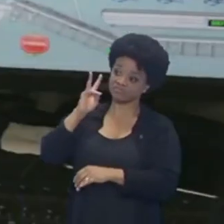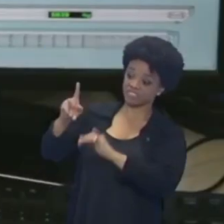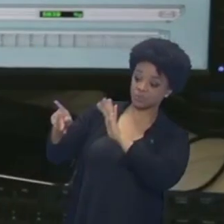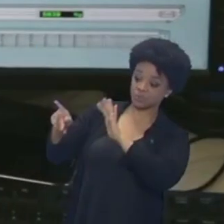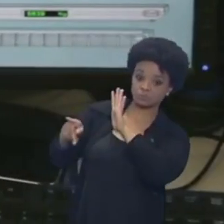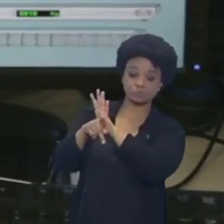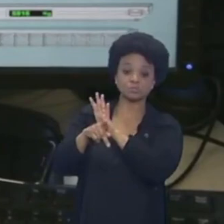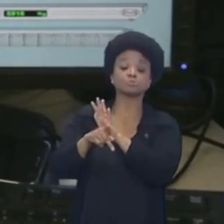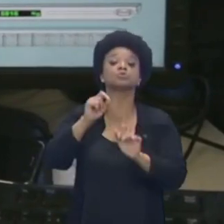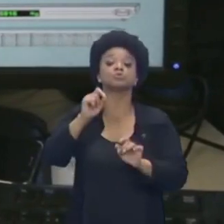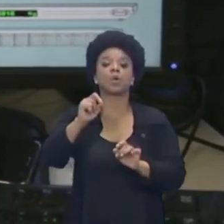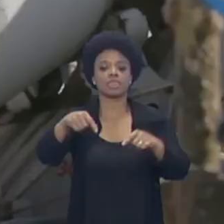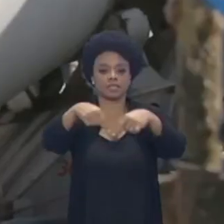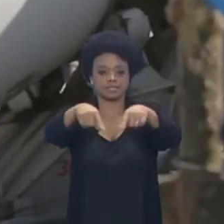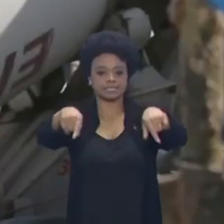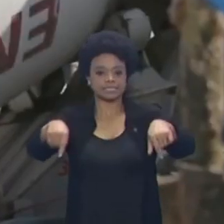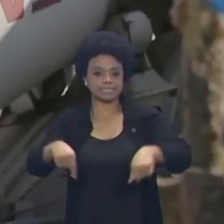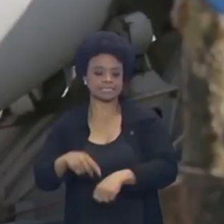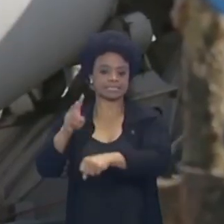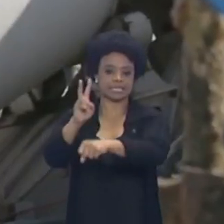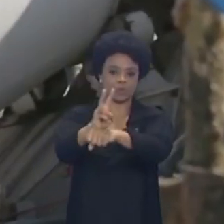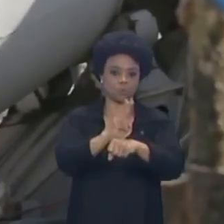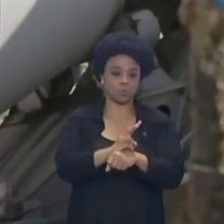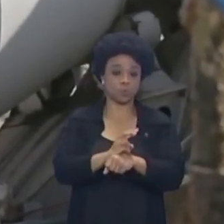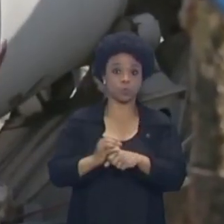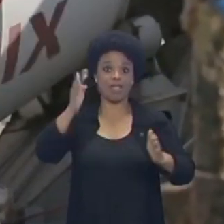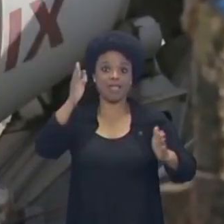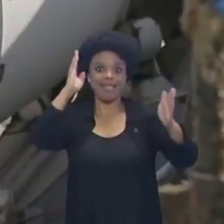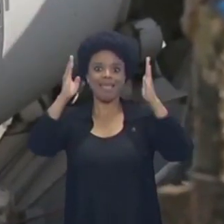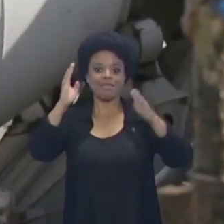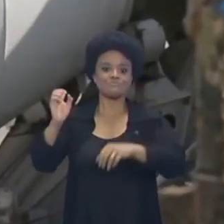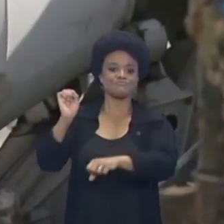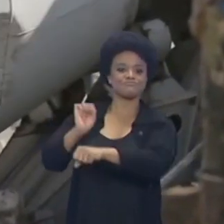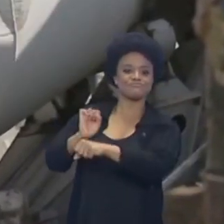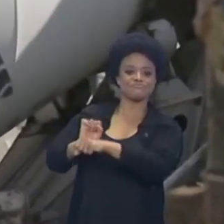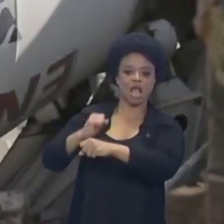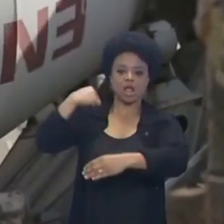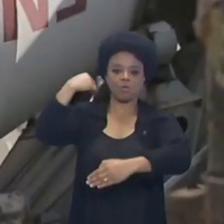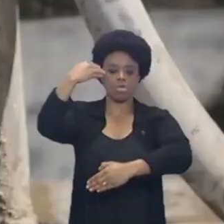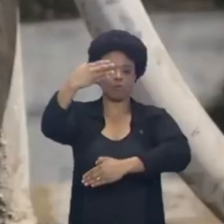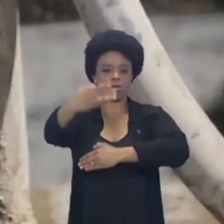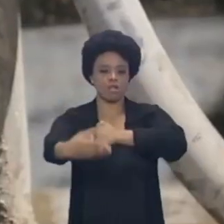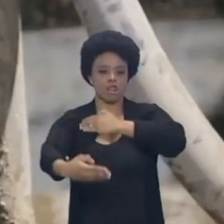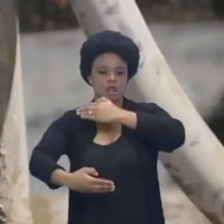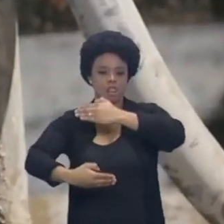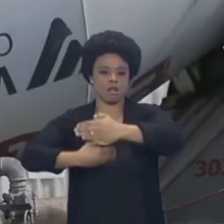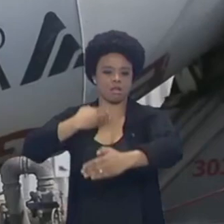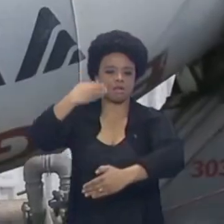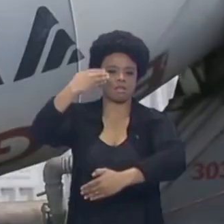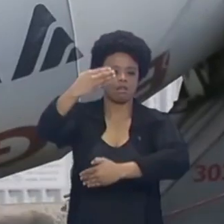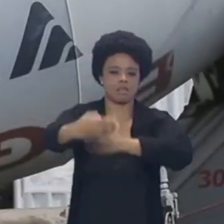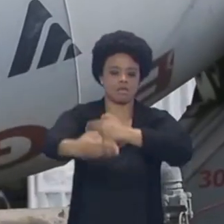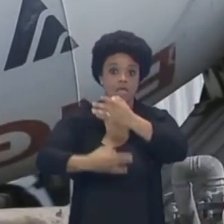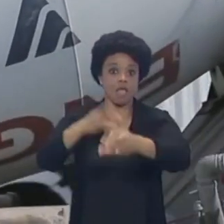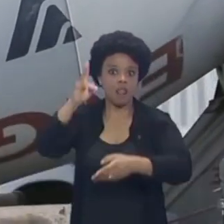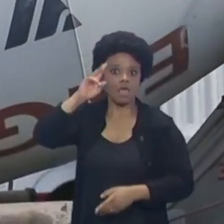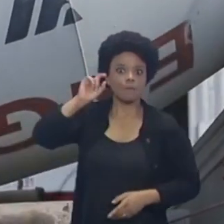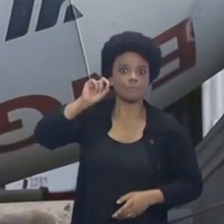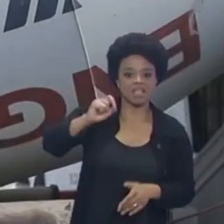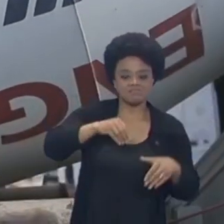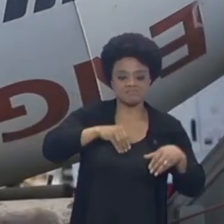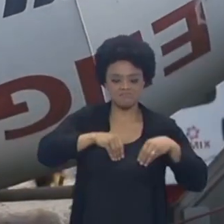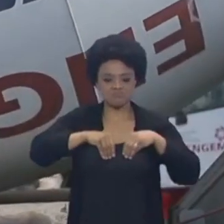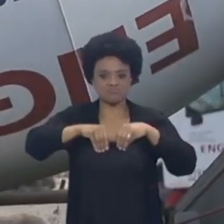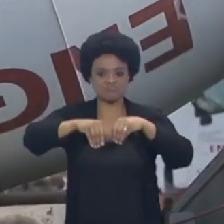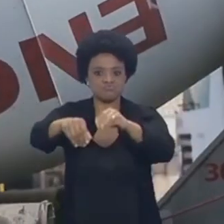de controle. Caminhão à espera e os produtos em processo de homogeneização. Lembrando que durante o transporte